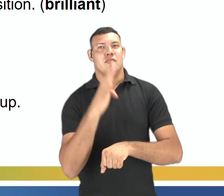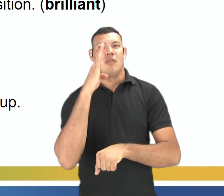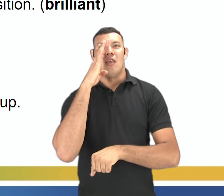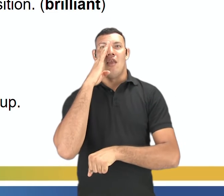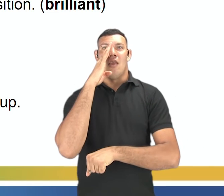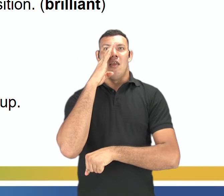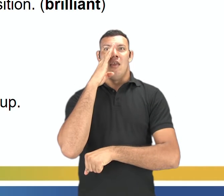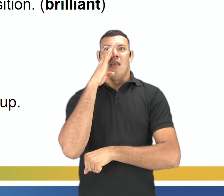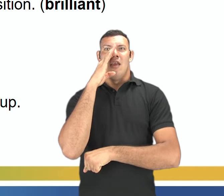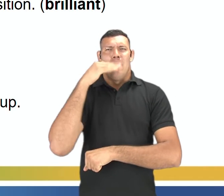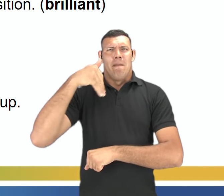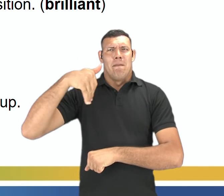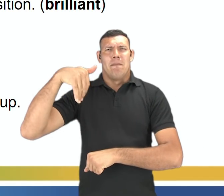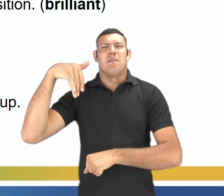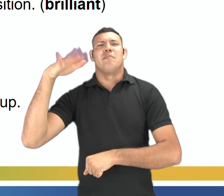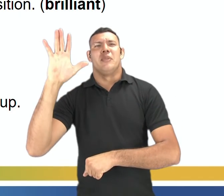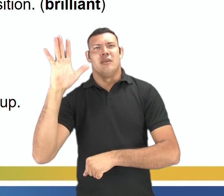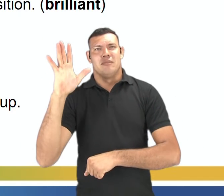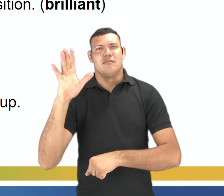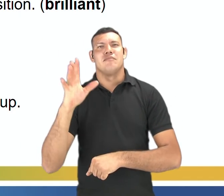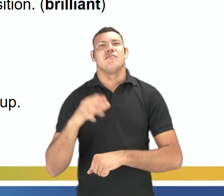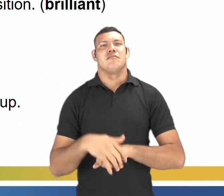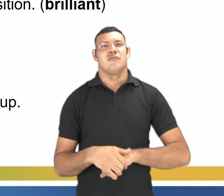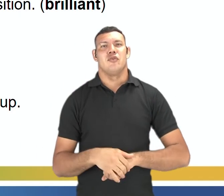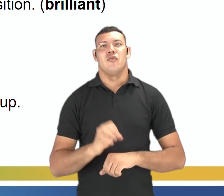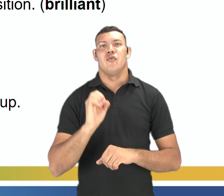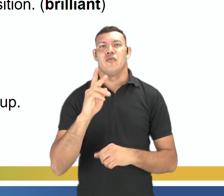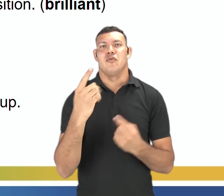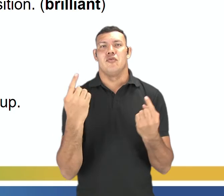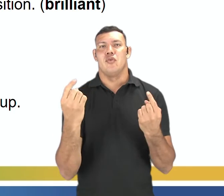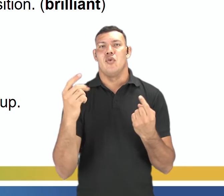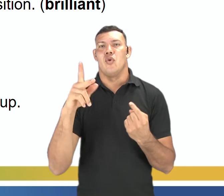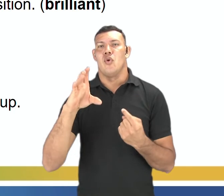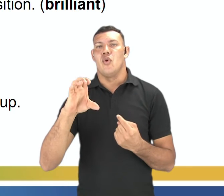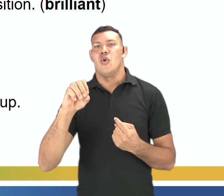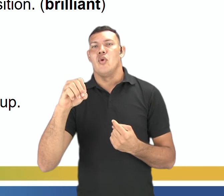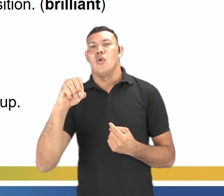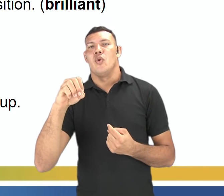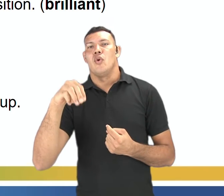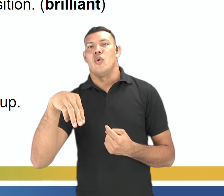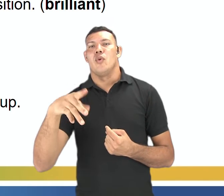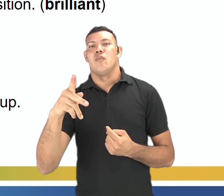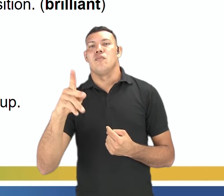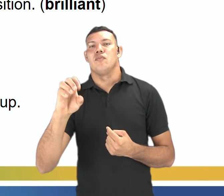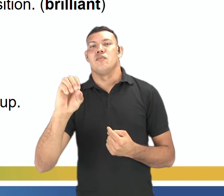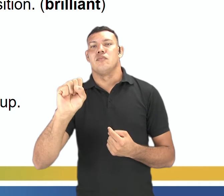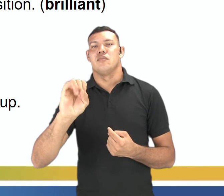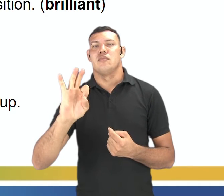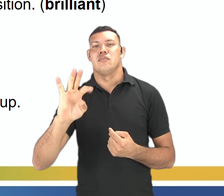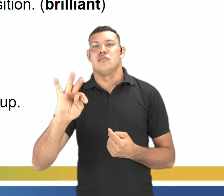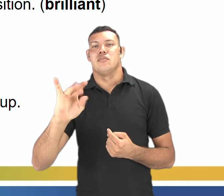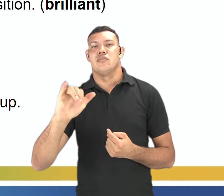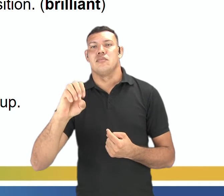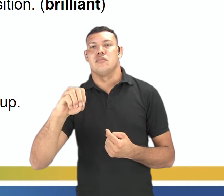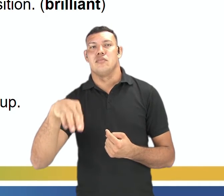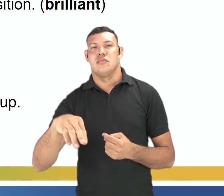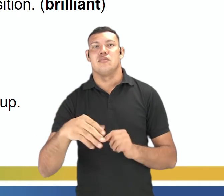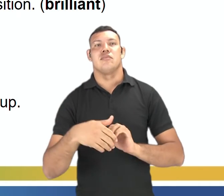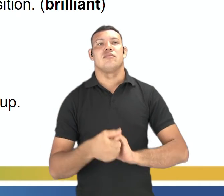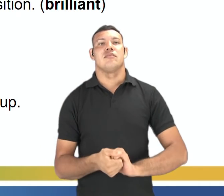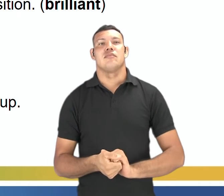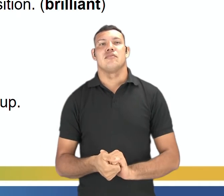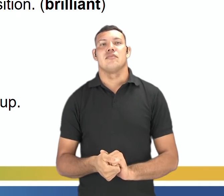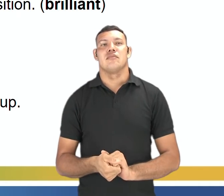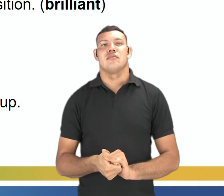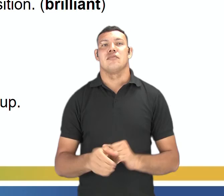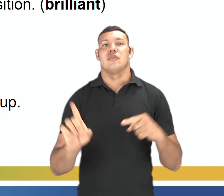foi Warcraft. Letter D, we have brilliant. Brilliant. Até demora para falar um pouquinho, né?